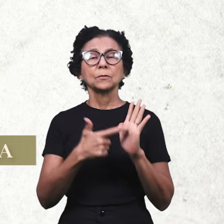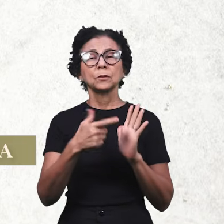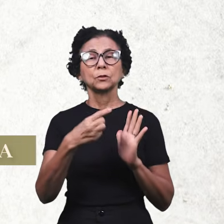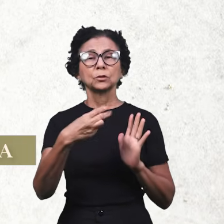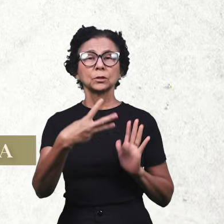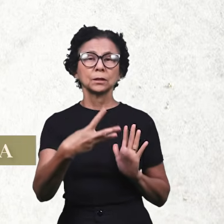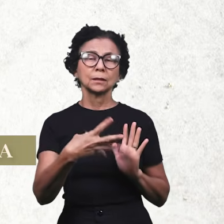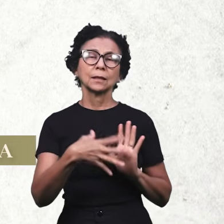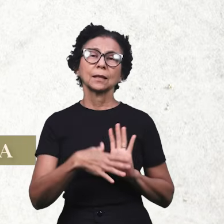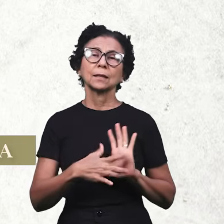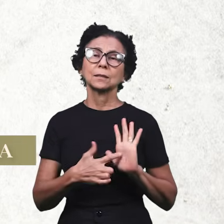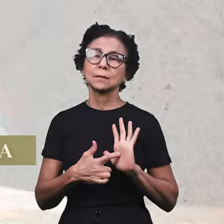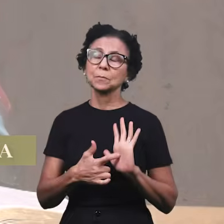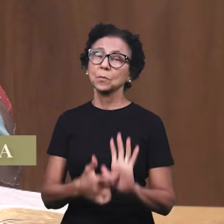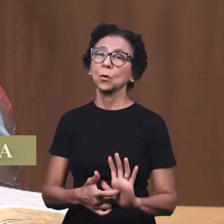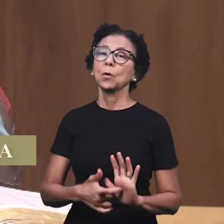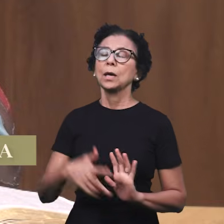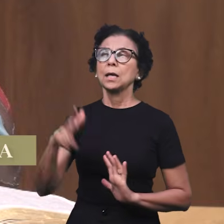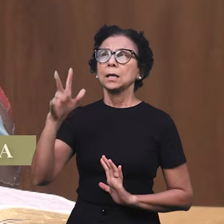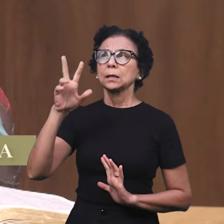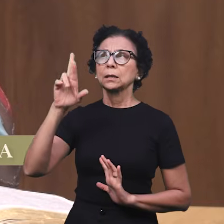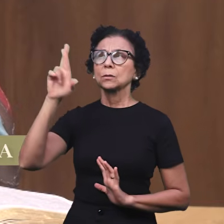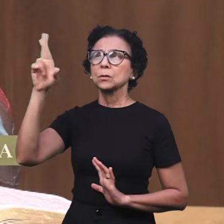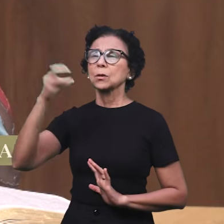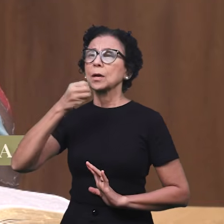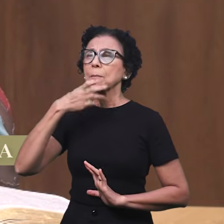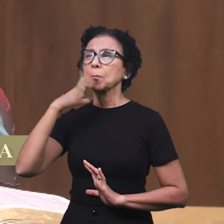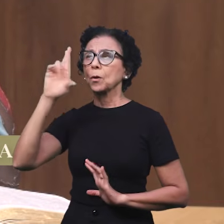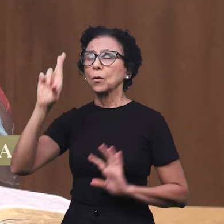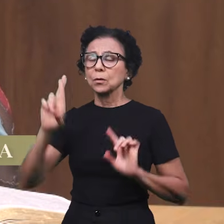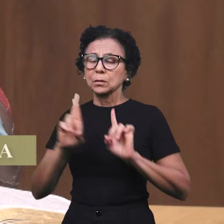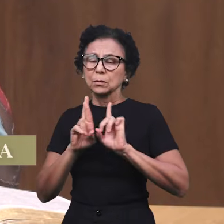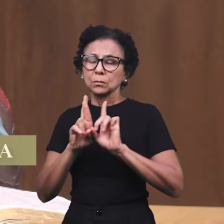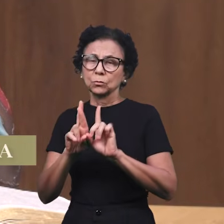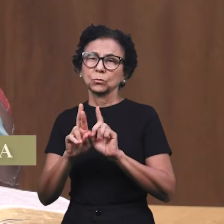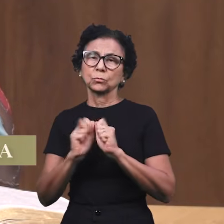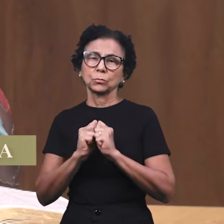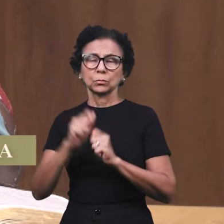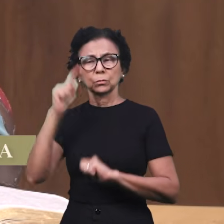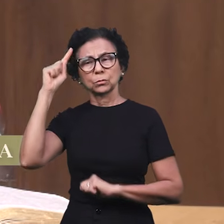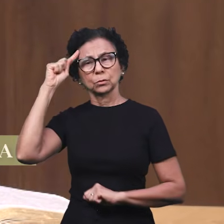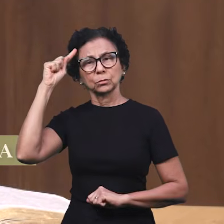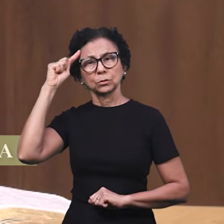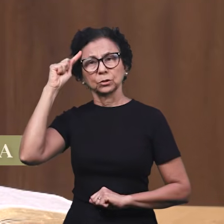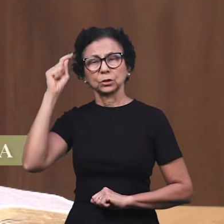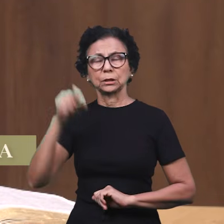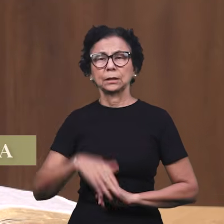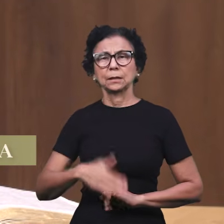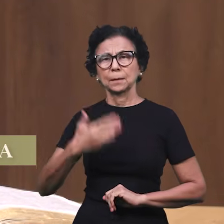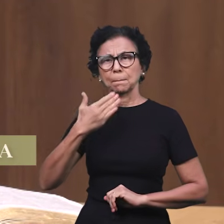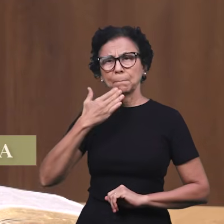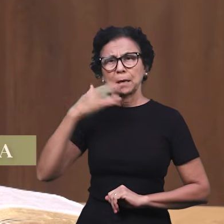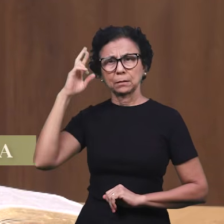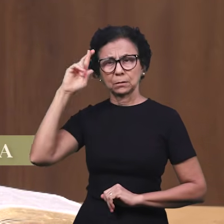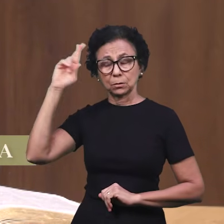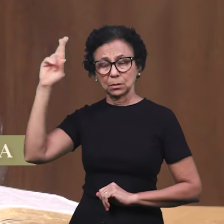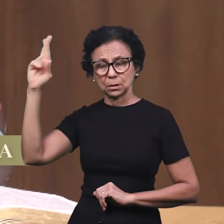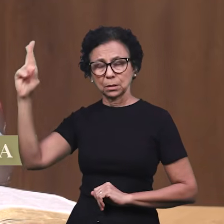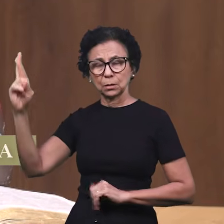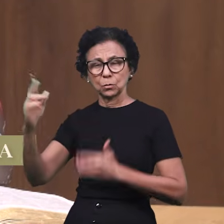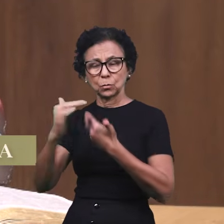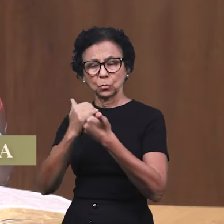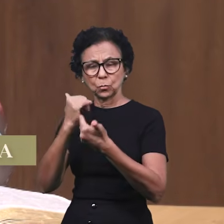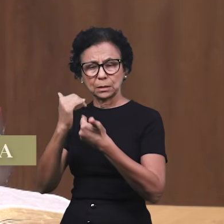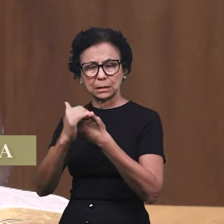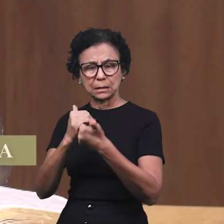E ela busca essa direção, essa luz para a sua vida. Por quê? Porque ela vai enfrentar o dia, ela vai ter que,